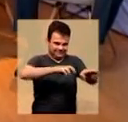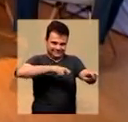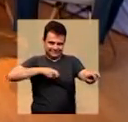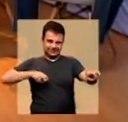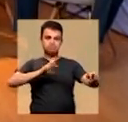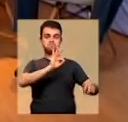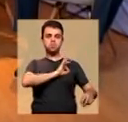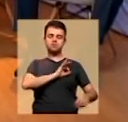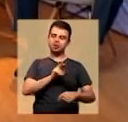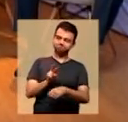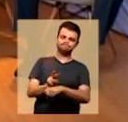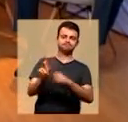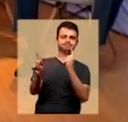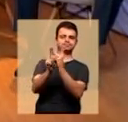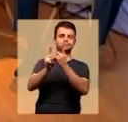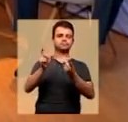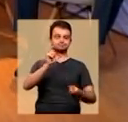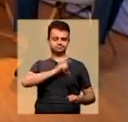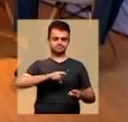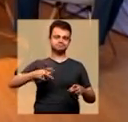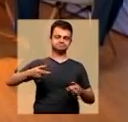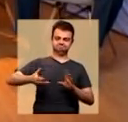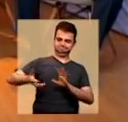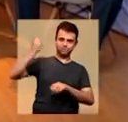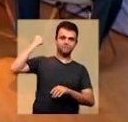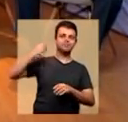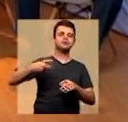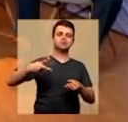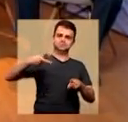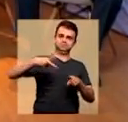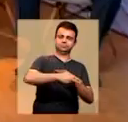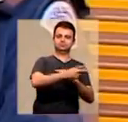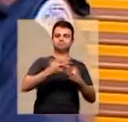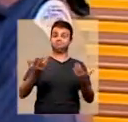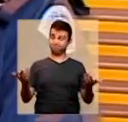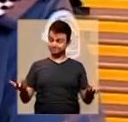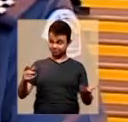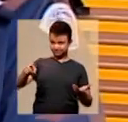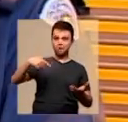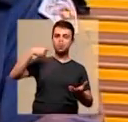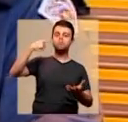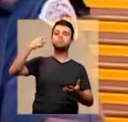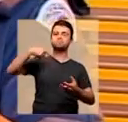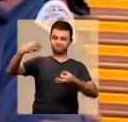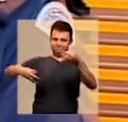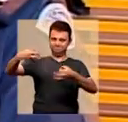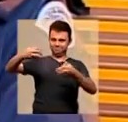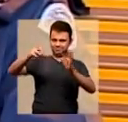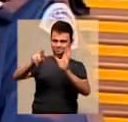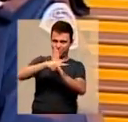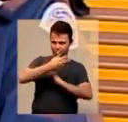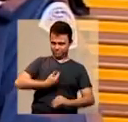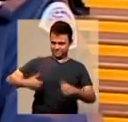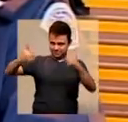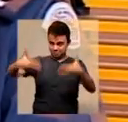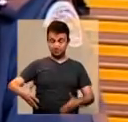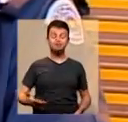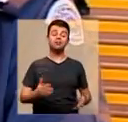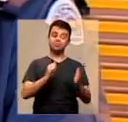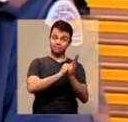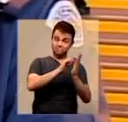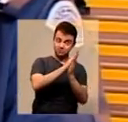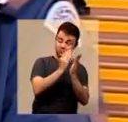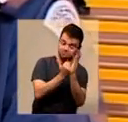Né? E a autuação do capacete gera suspensão da habilitação, então é como o promotor disse, quando começar a mexer no bolso, deixar de